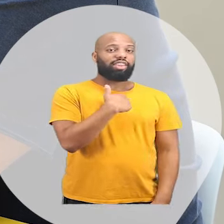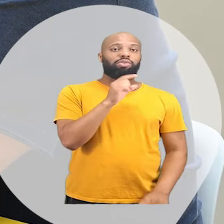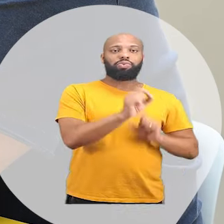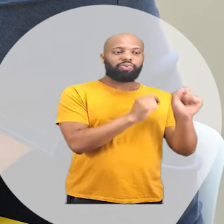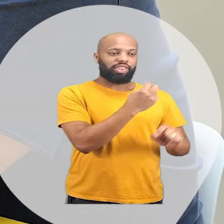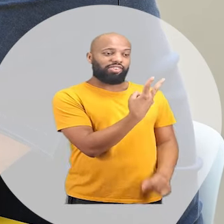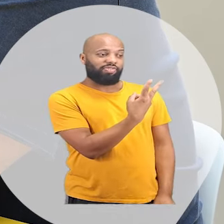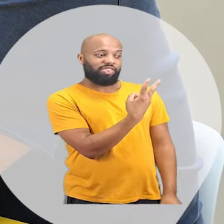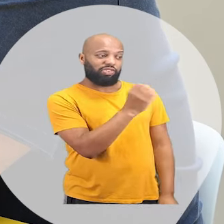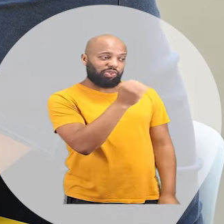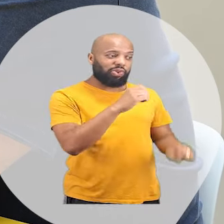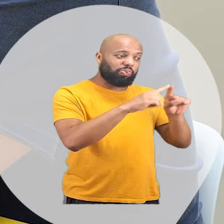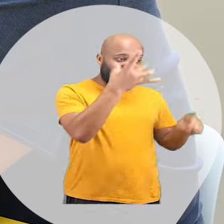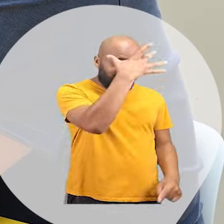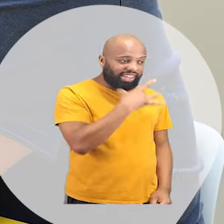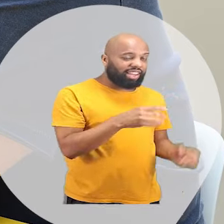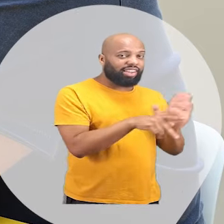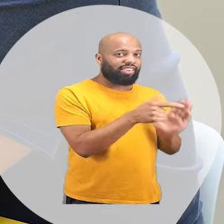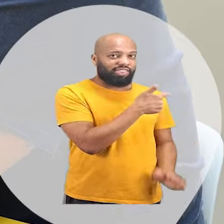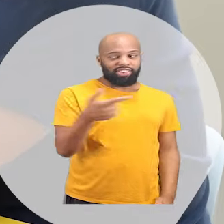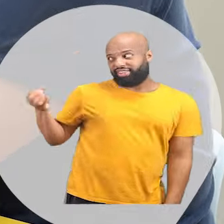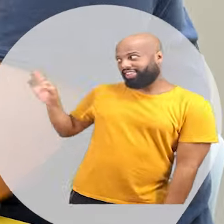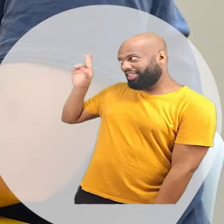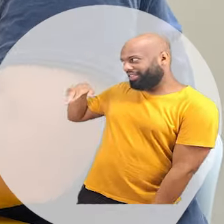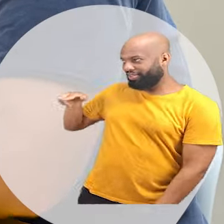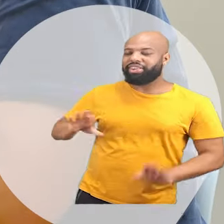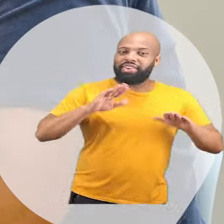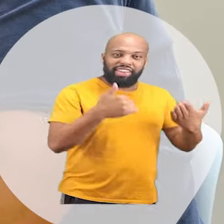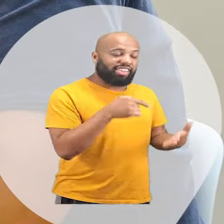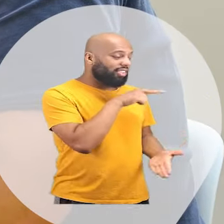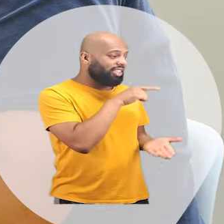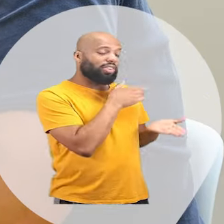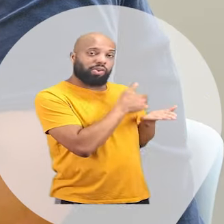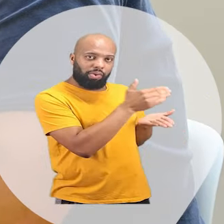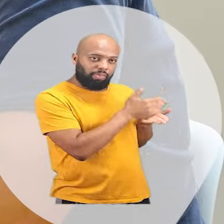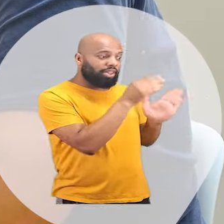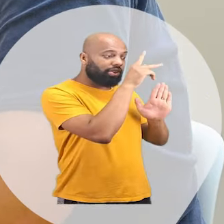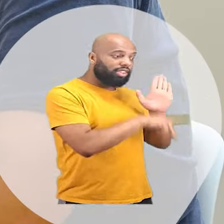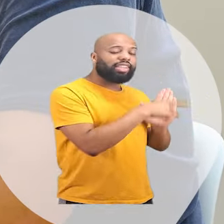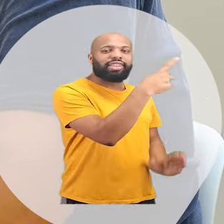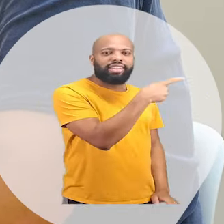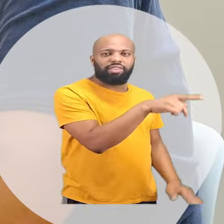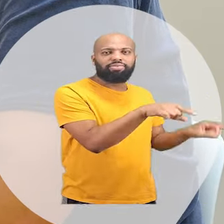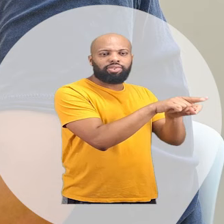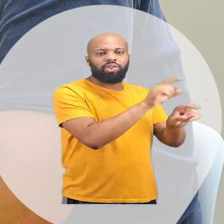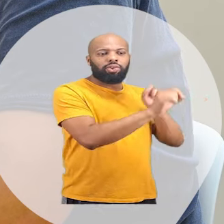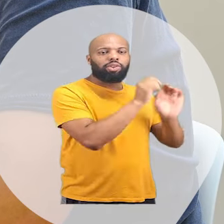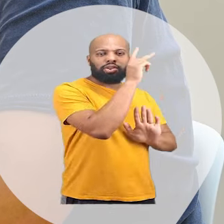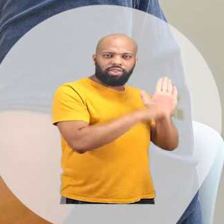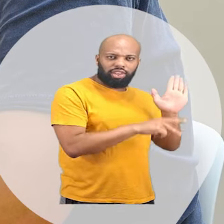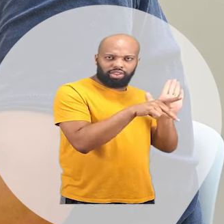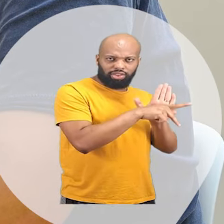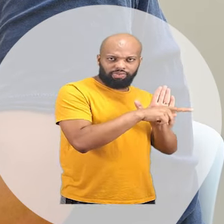eu sempre brinco mas 28 com carinha de 22 e você começa esse projeto como também